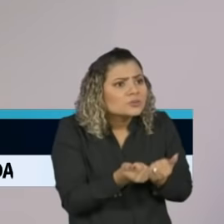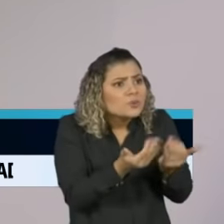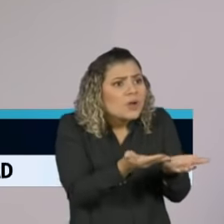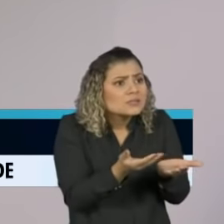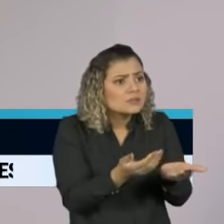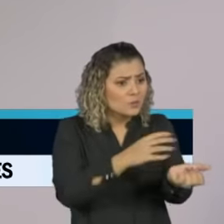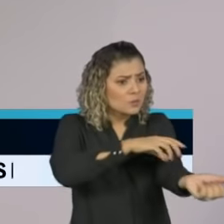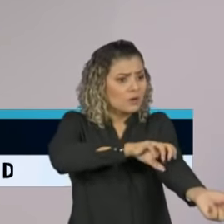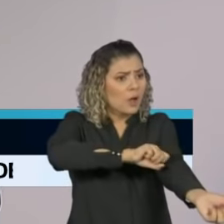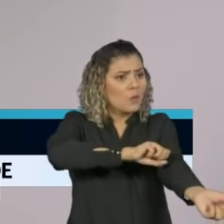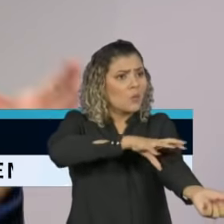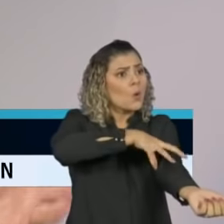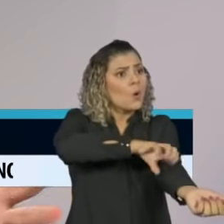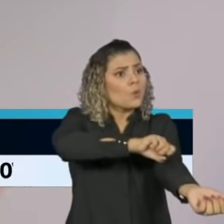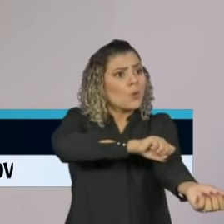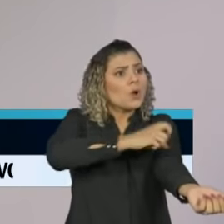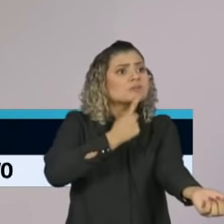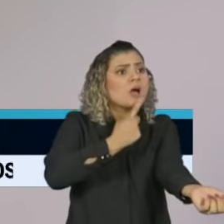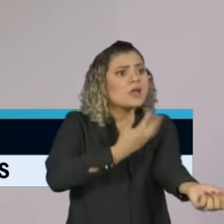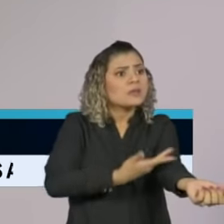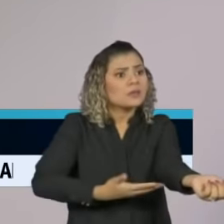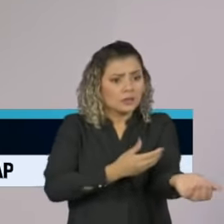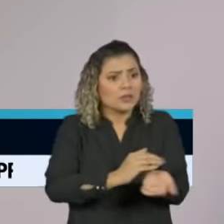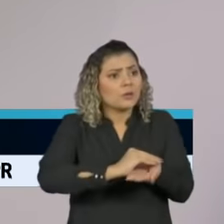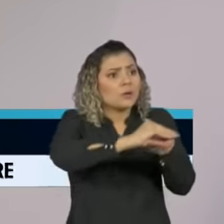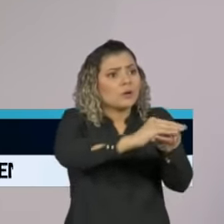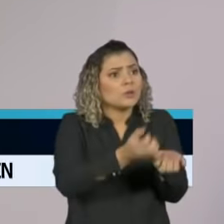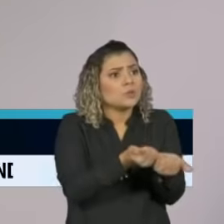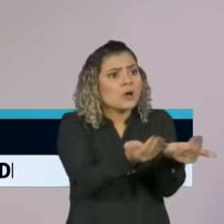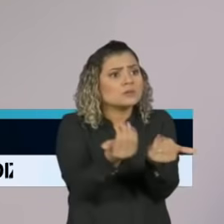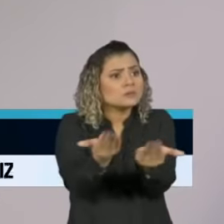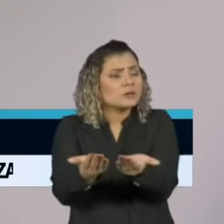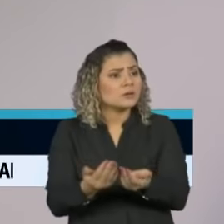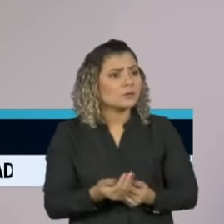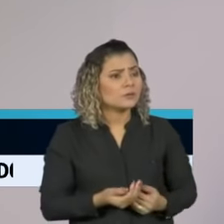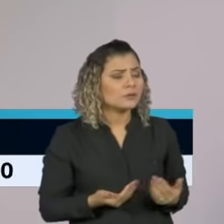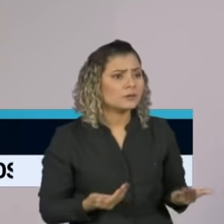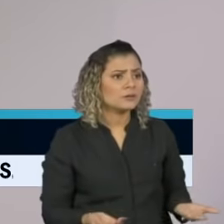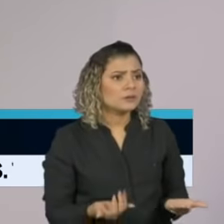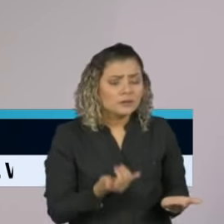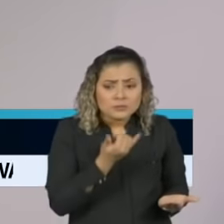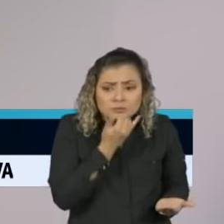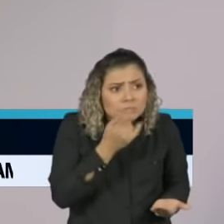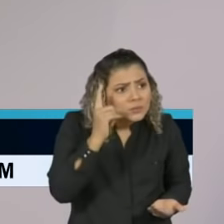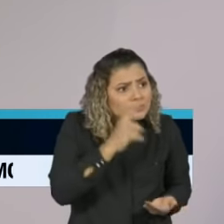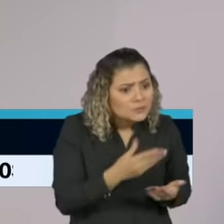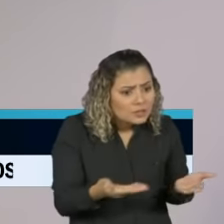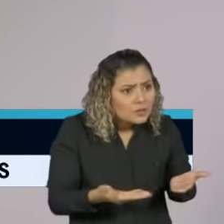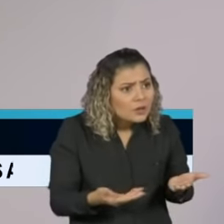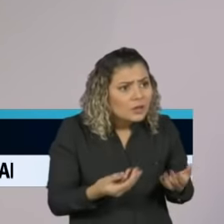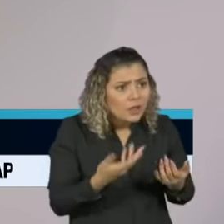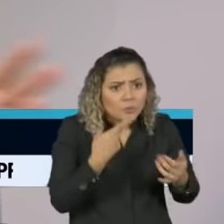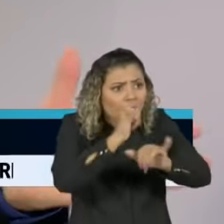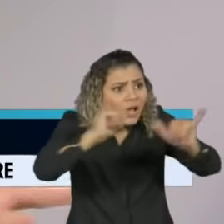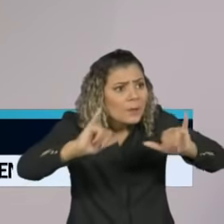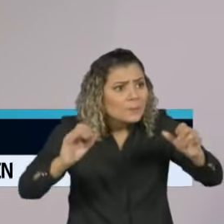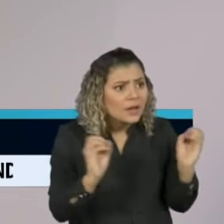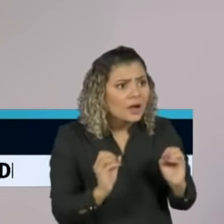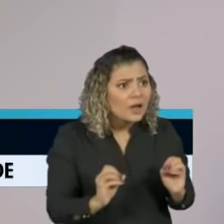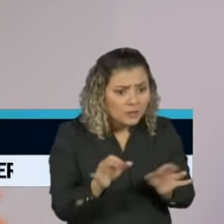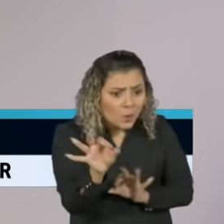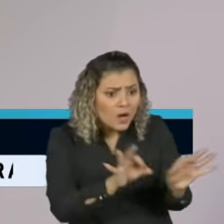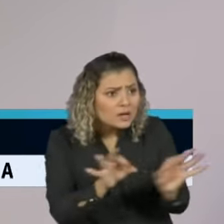sangue. Por que não se recrutam as pessoas? Quantos mil homens nós temos servindo no Exército, Marinha e Aeronáutica? Não tem uma campanha organizada, coordenada